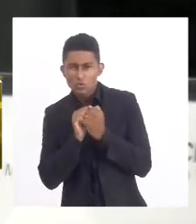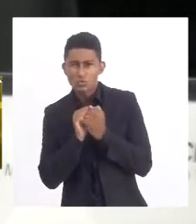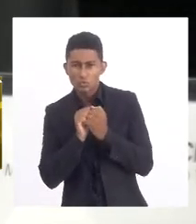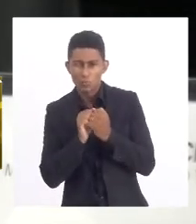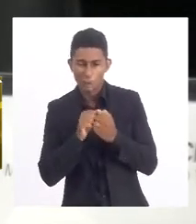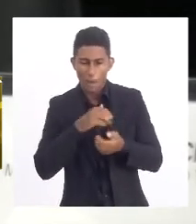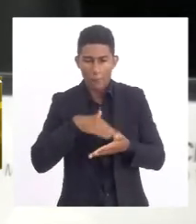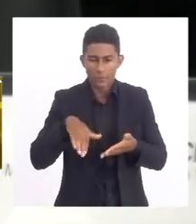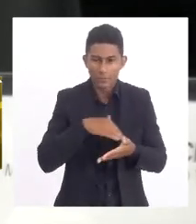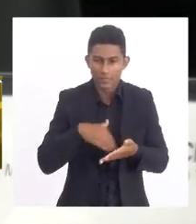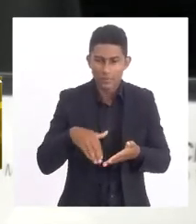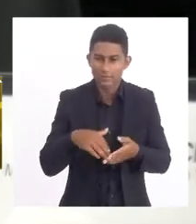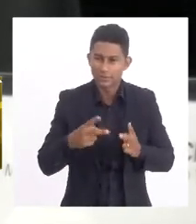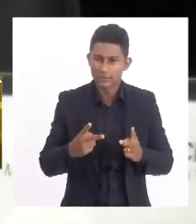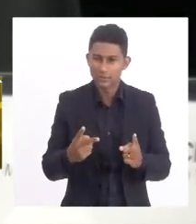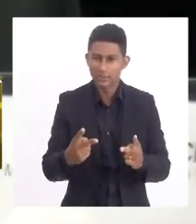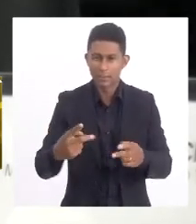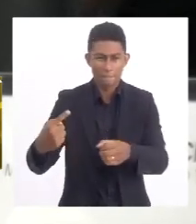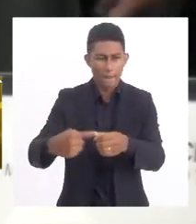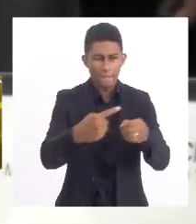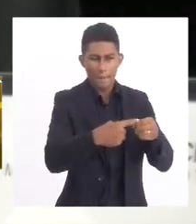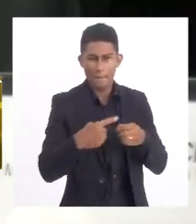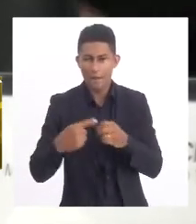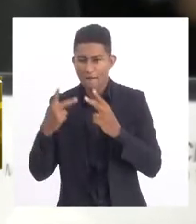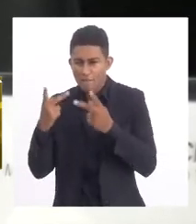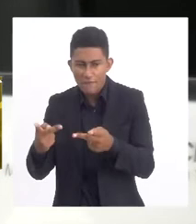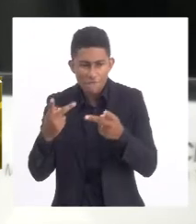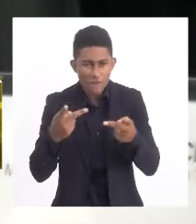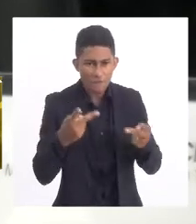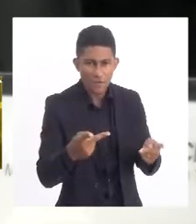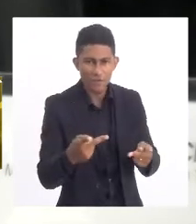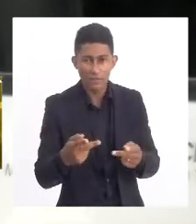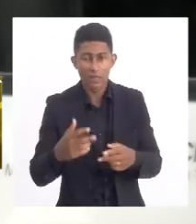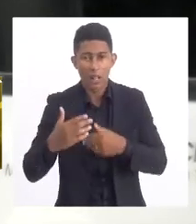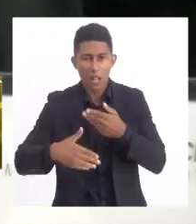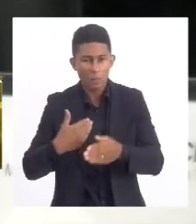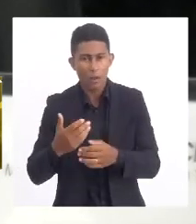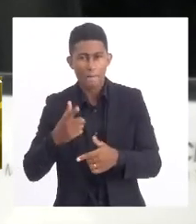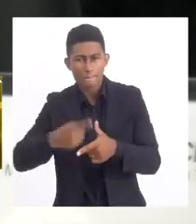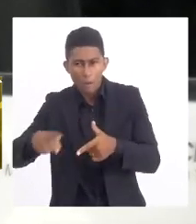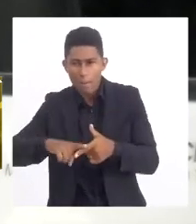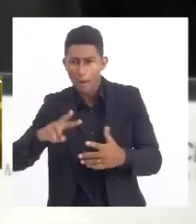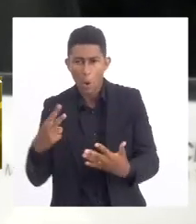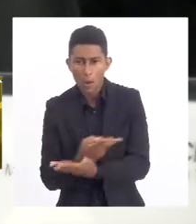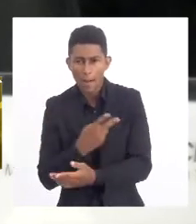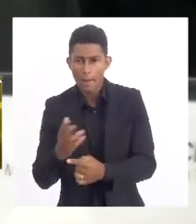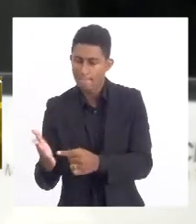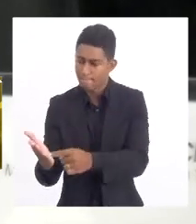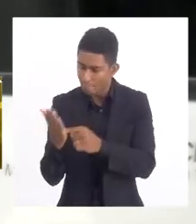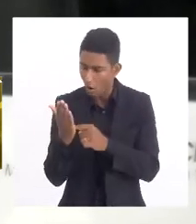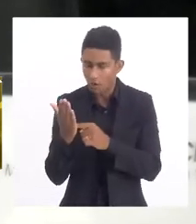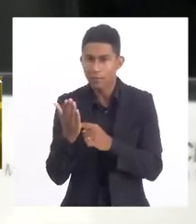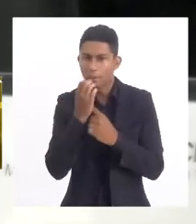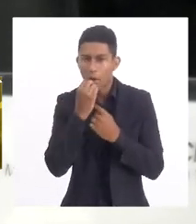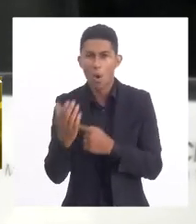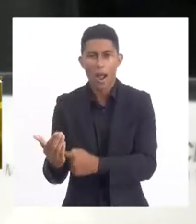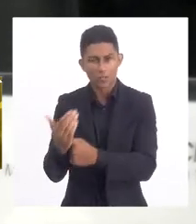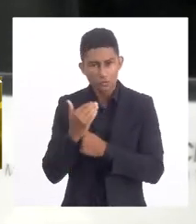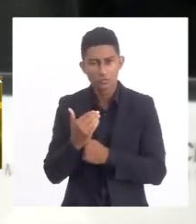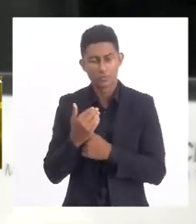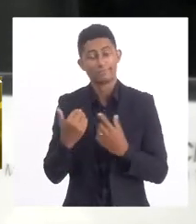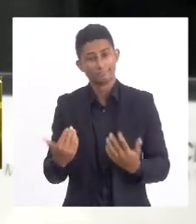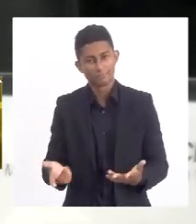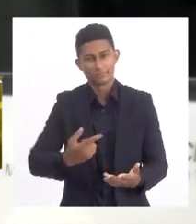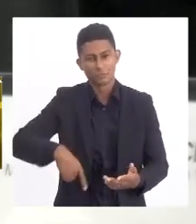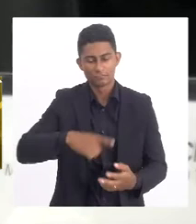cobrar e visitando os municípios e trazendo a semanas o que ajuda muito no desenvolvimento do nosso trabalho então parabéns aos homenageados É uma